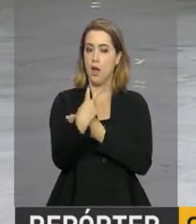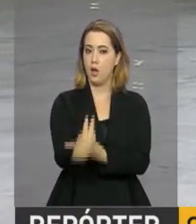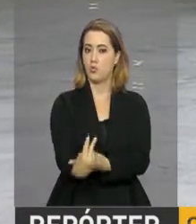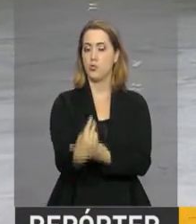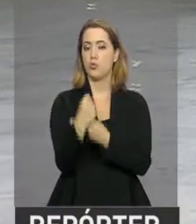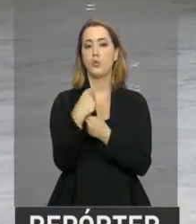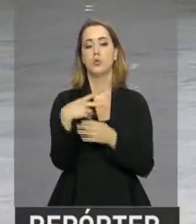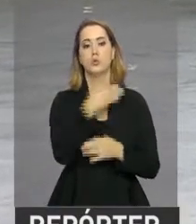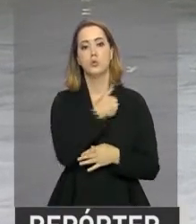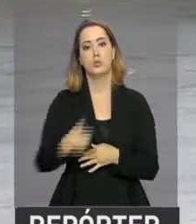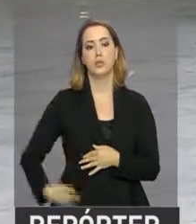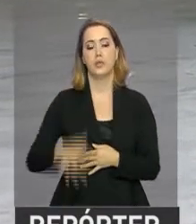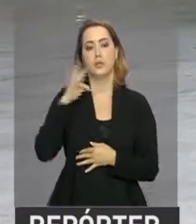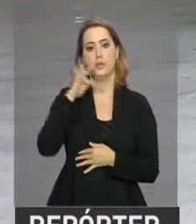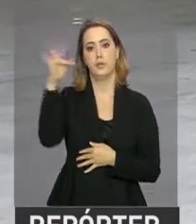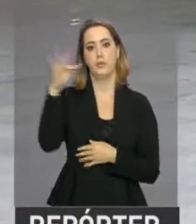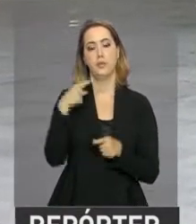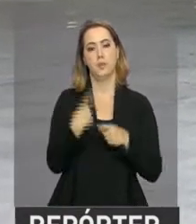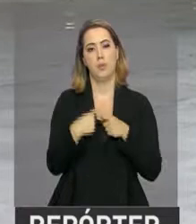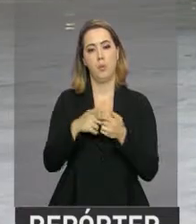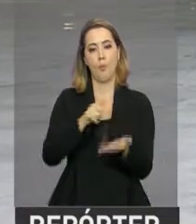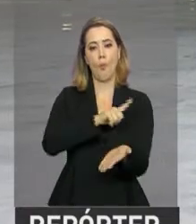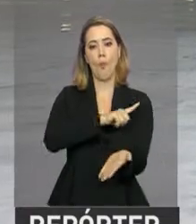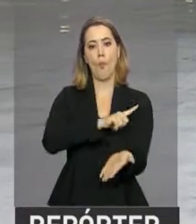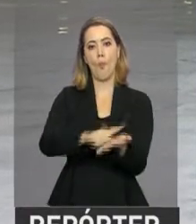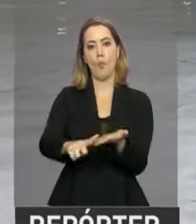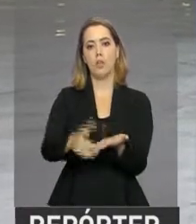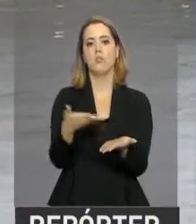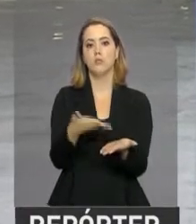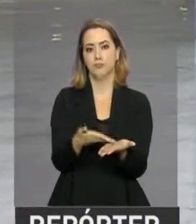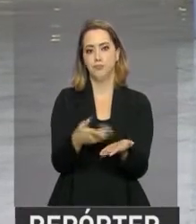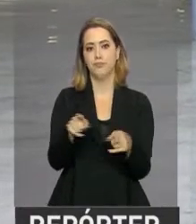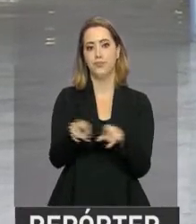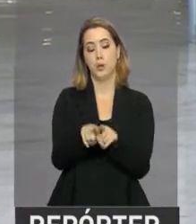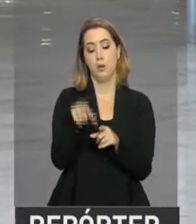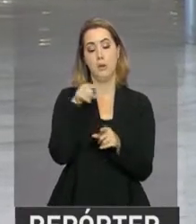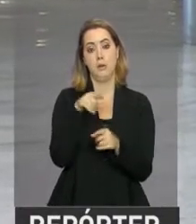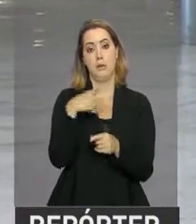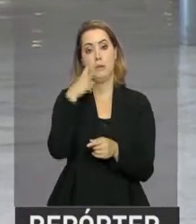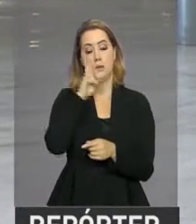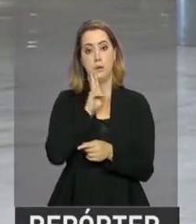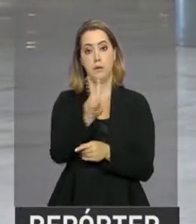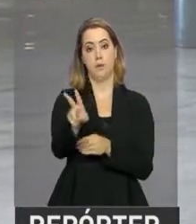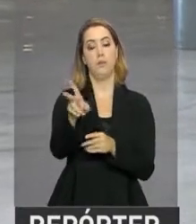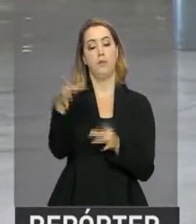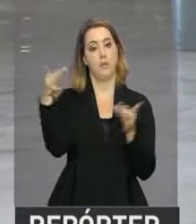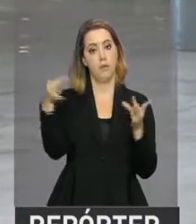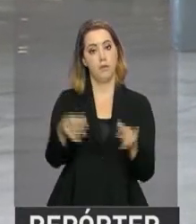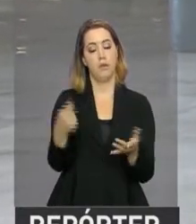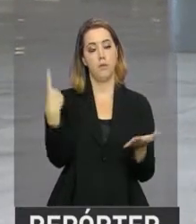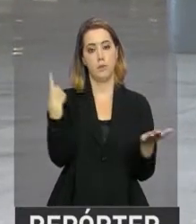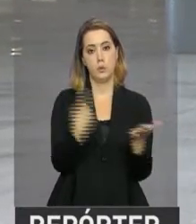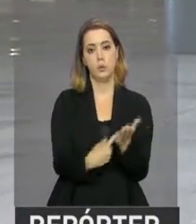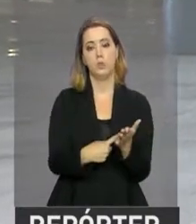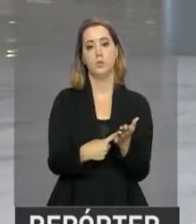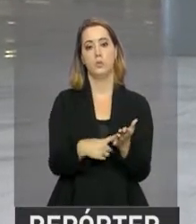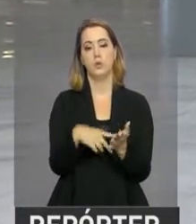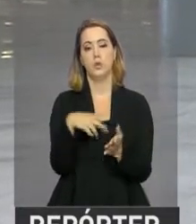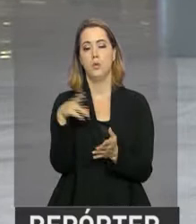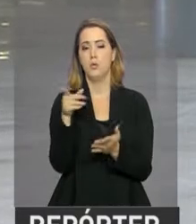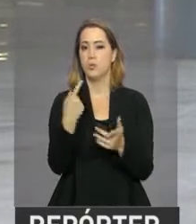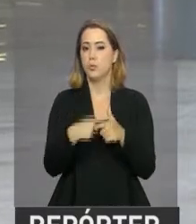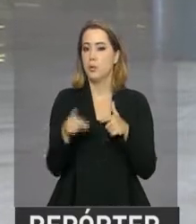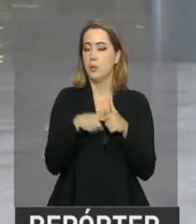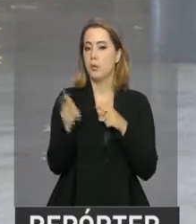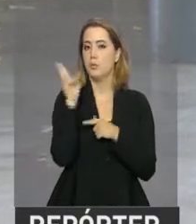à seca a medida foi publicada no diário oficial da união esse reconhecimento de situação de emergência viabiliza o acesso a